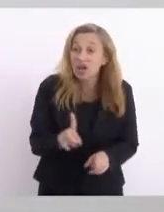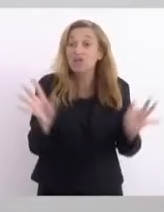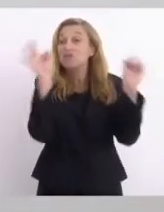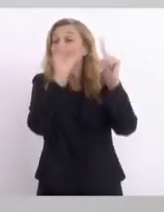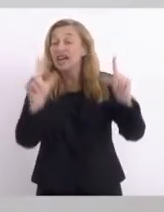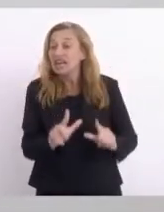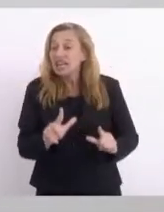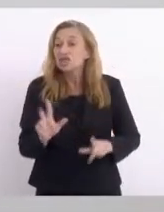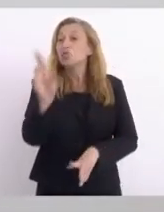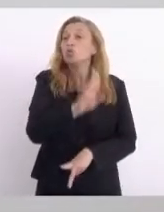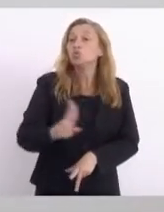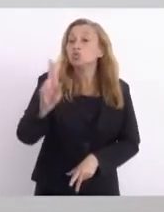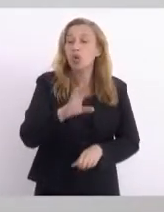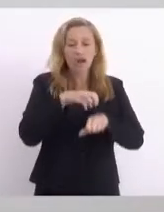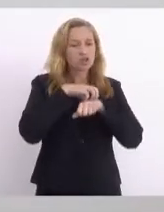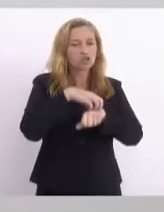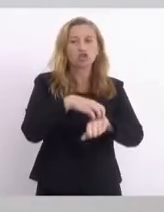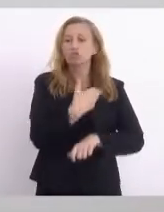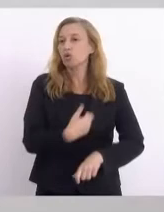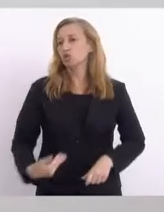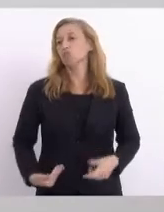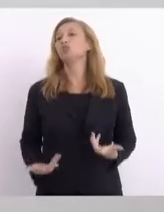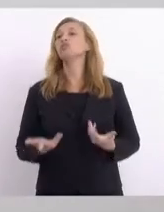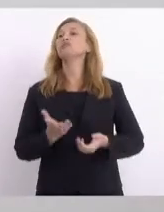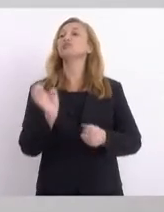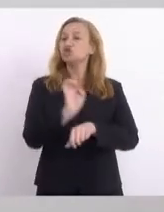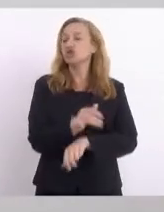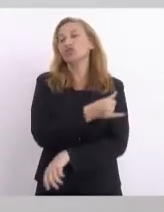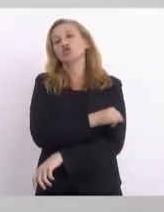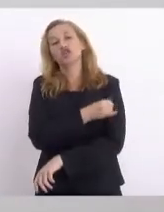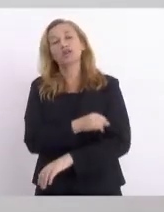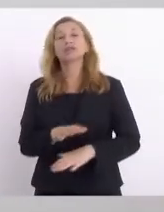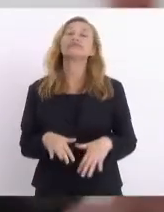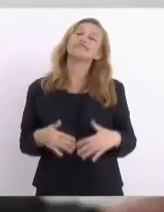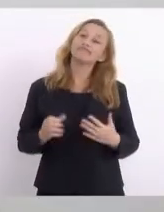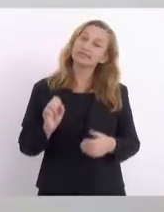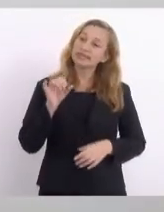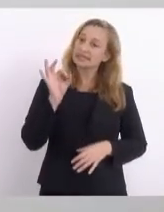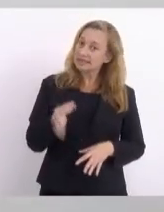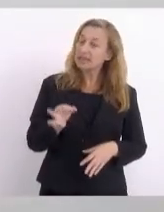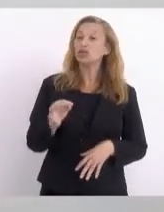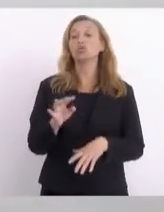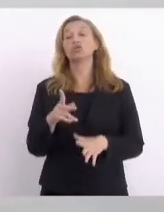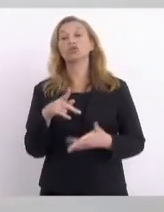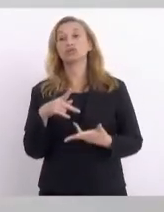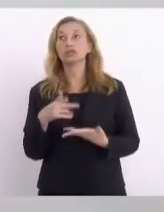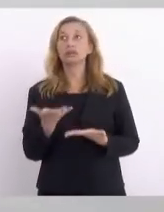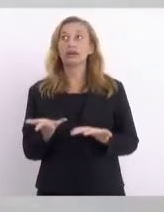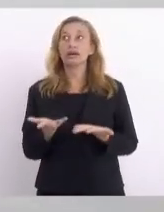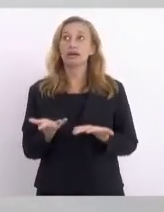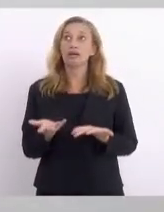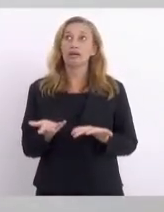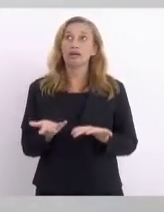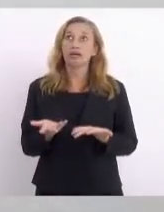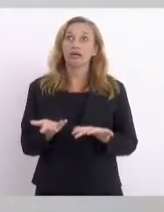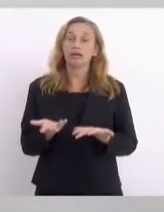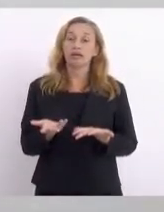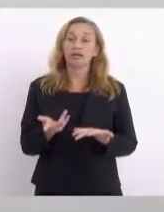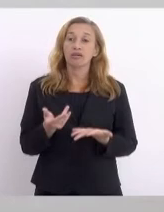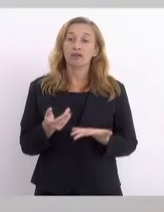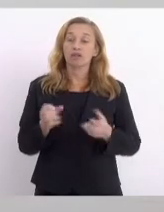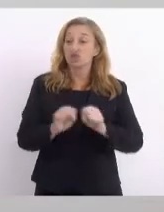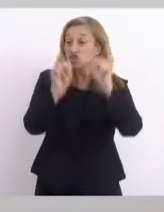os usuários dos transportes no estado do Rio de Janeiro. E é claro que quando a gente chega no